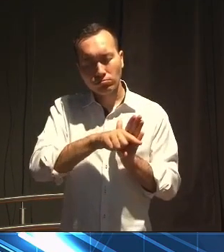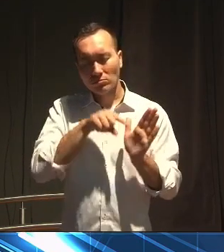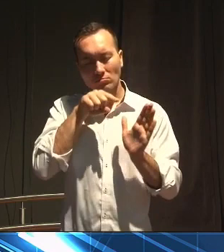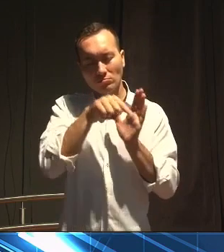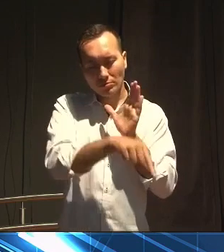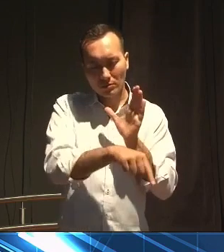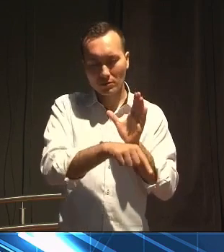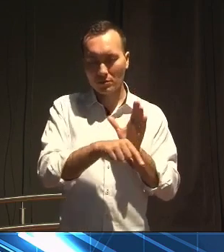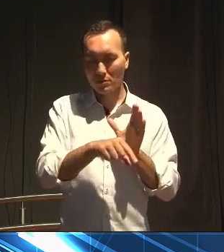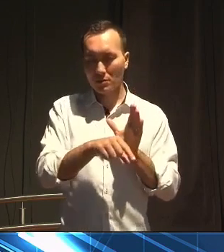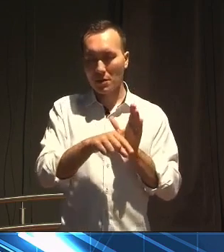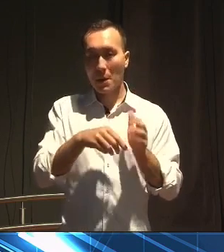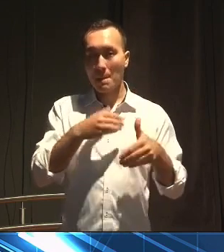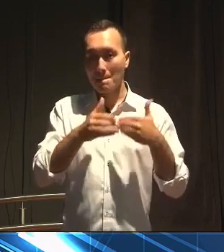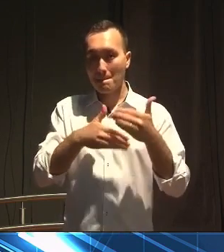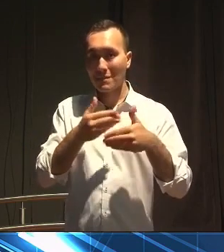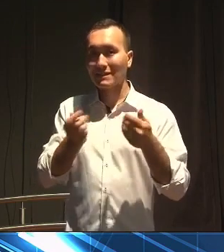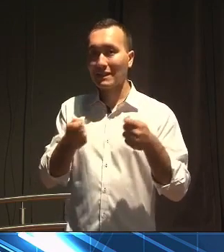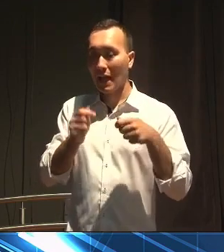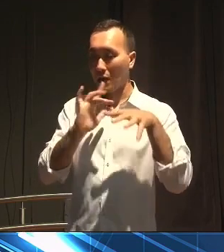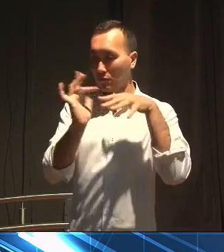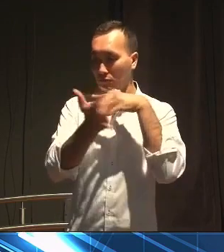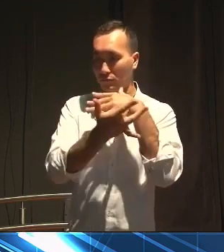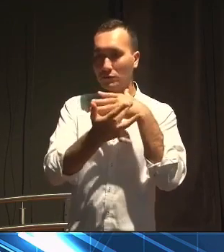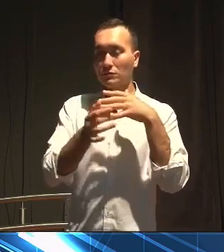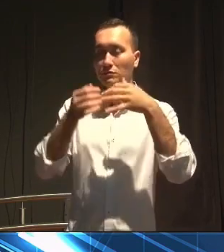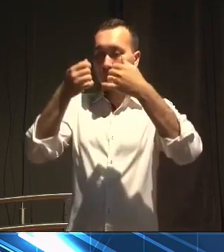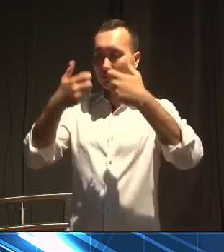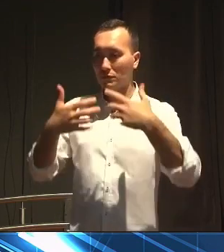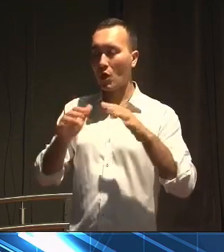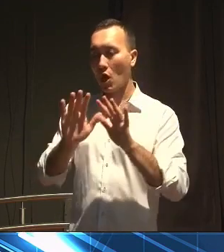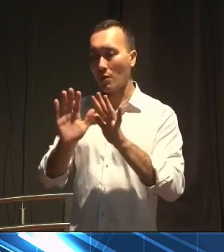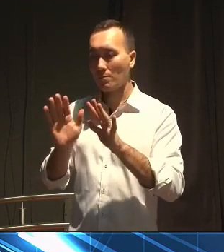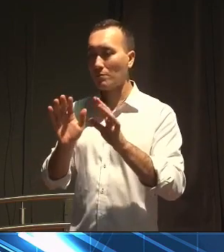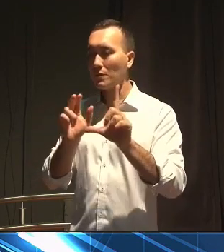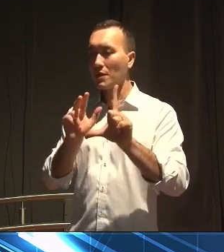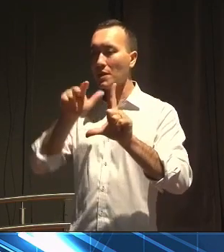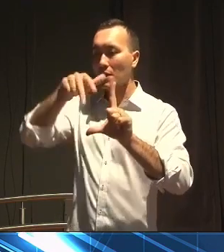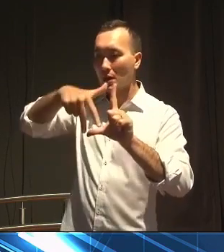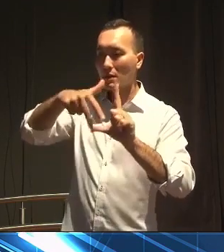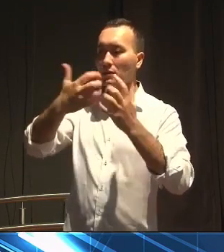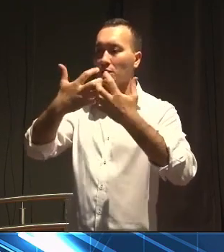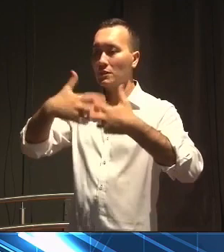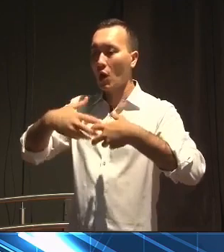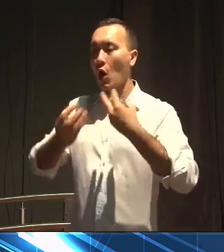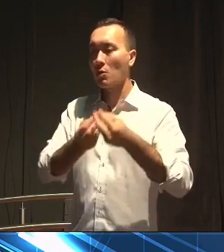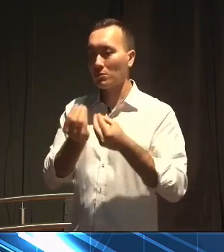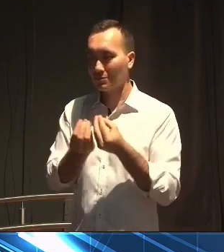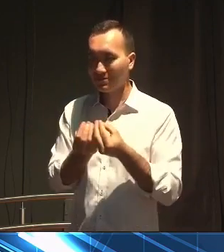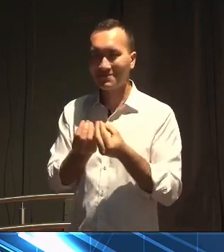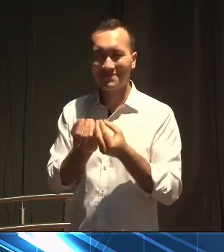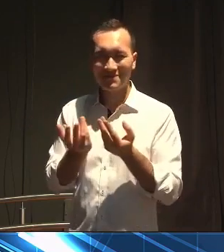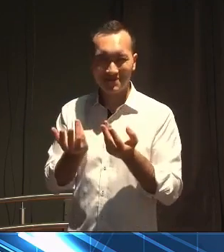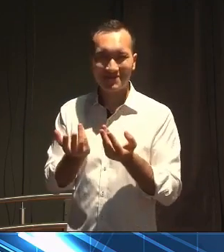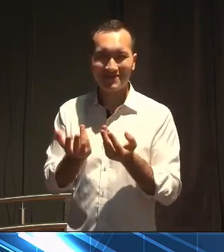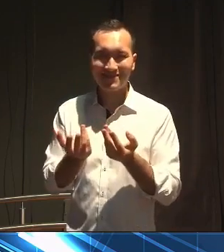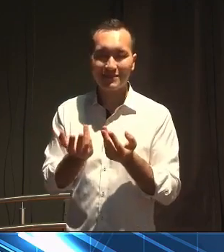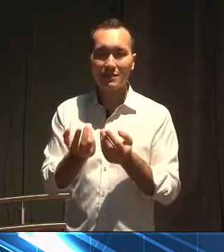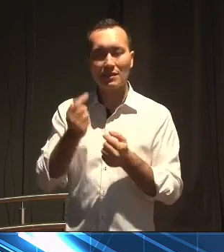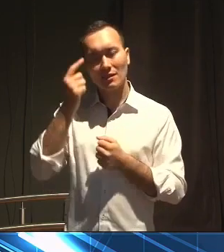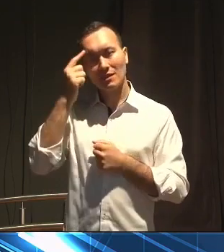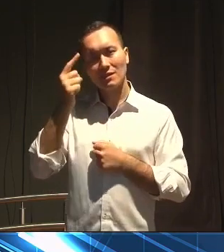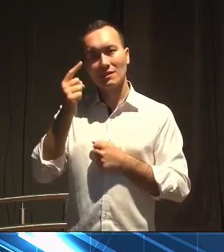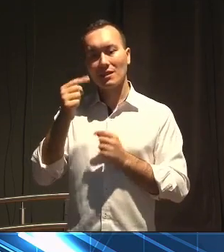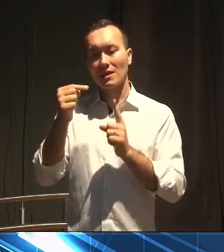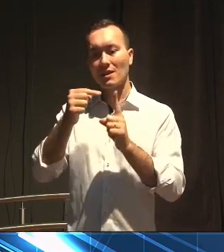aí, eu vou explicar o metaverso para vocês aqui de uma forma geral. A Deza comentou aqui do appzinho